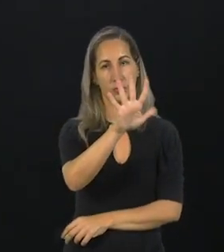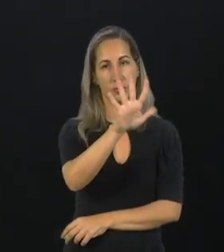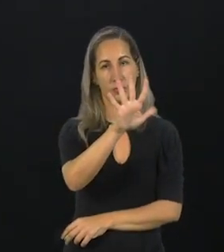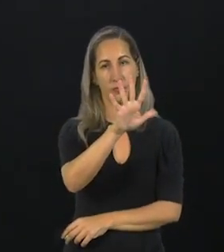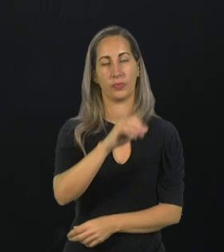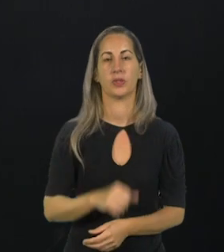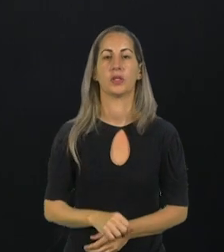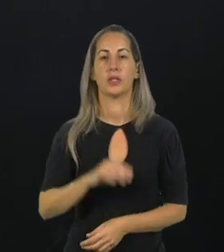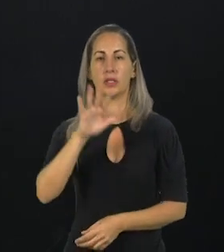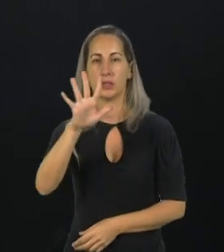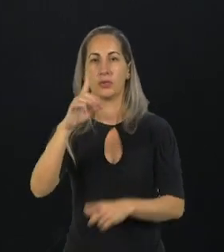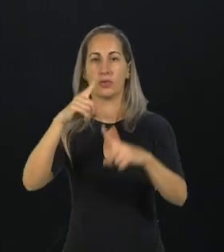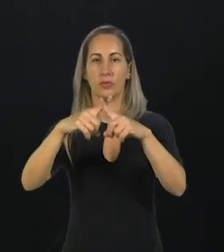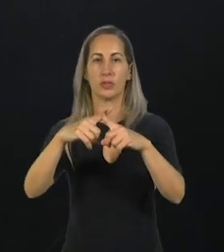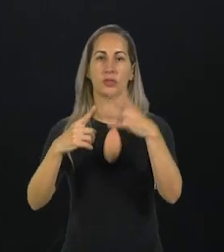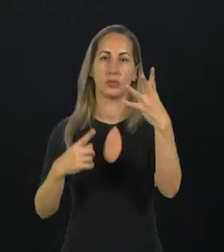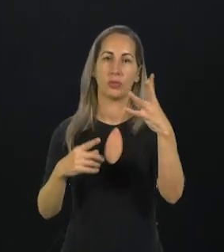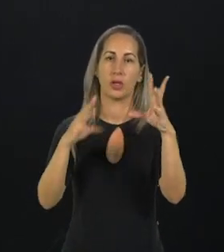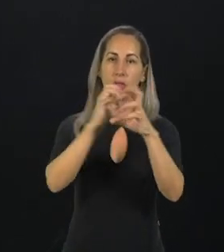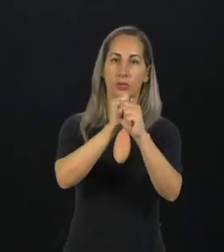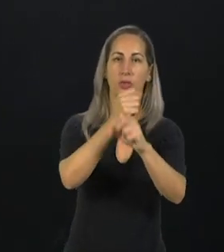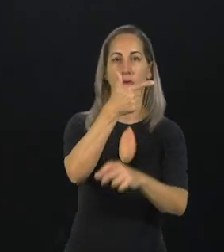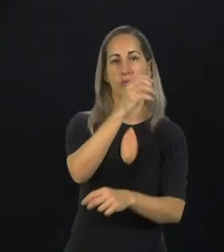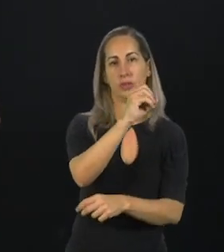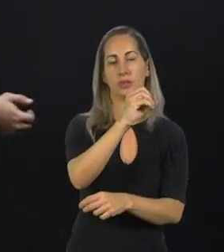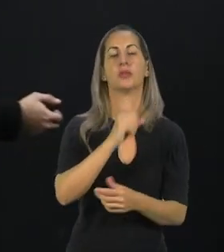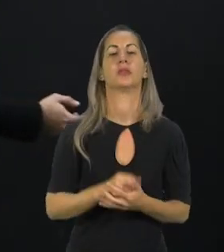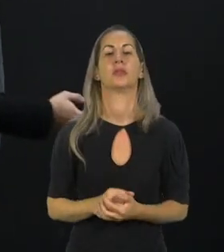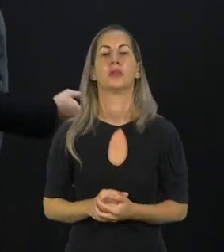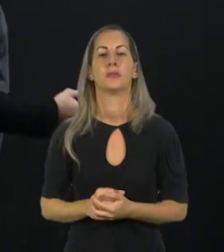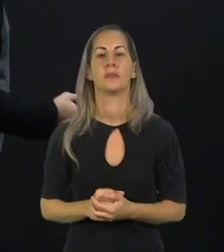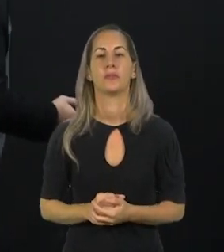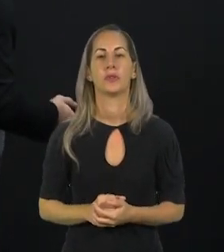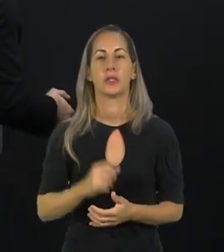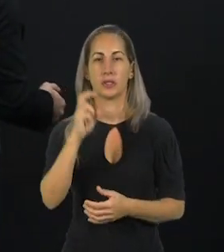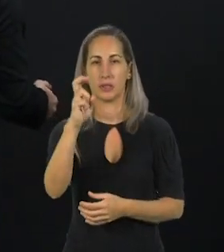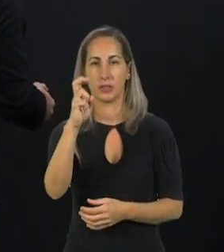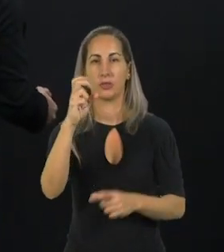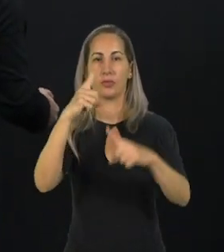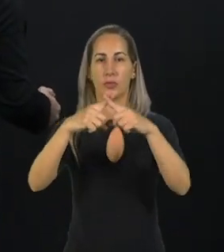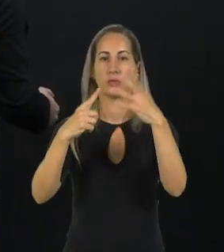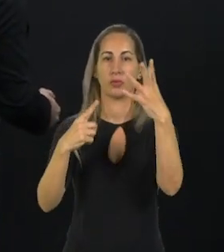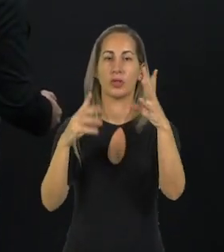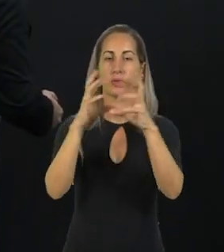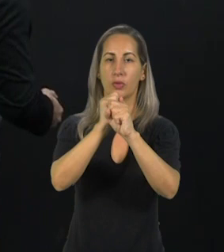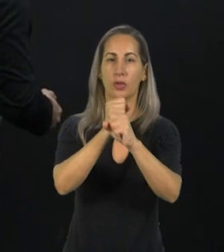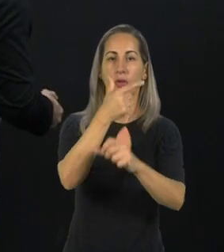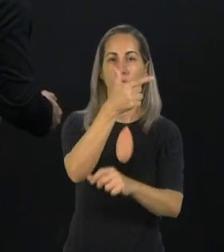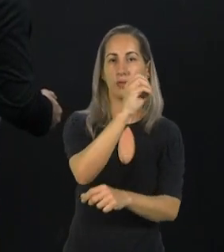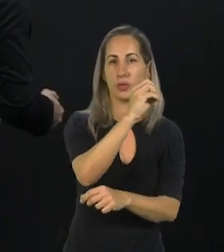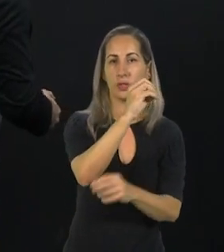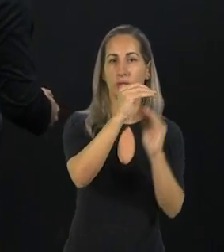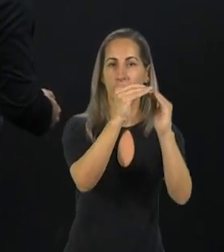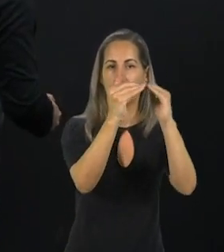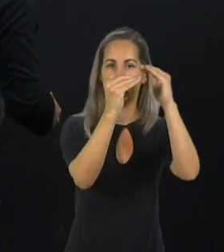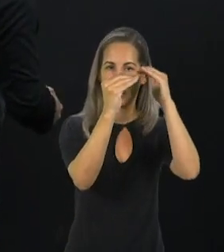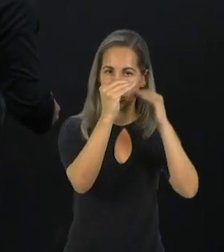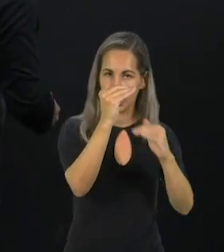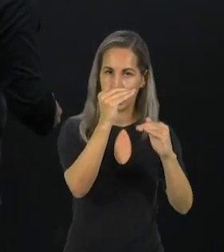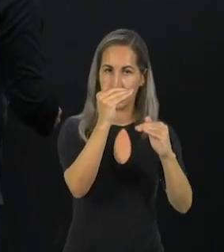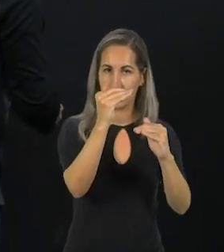pois 5 vezes 4 é igual a 20. E aí, vamos lá. 5 vezes 4 é 20 e ele desce para